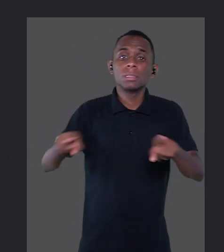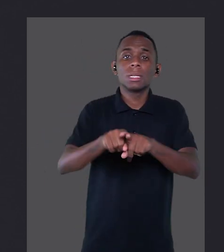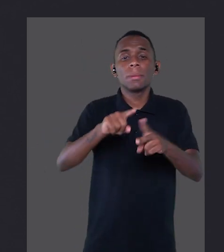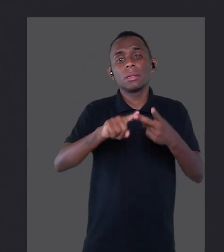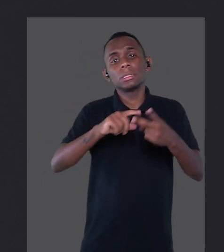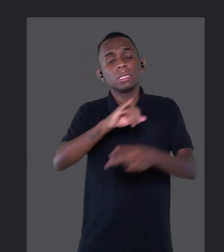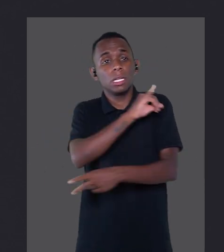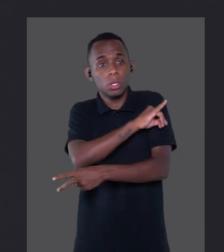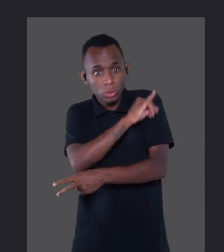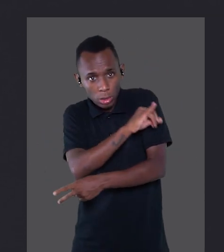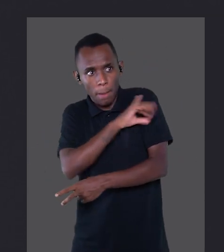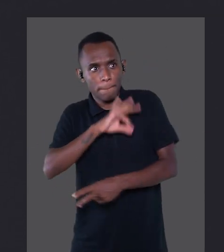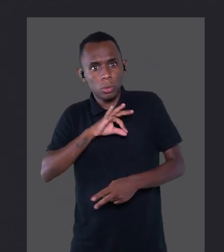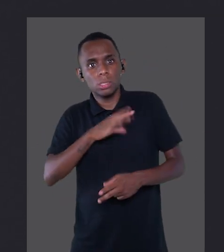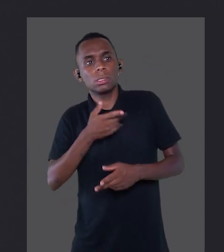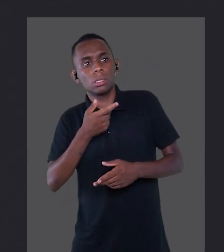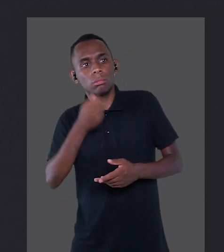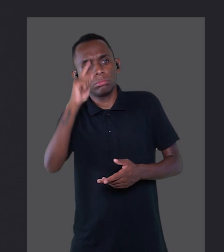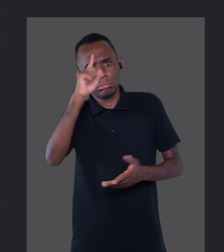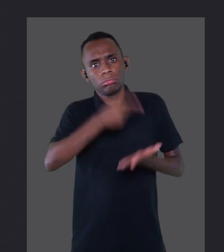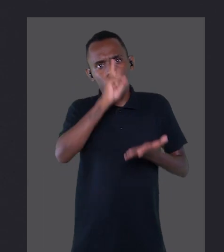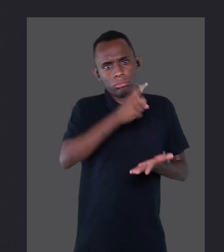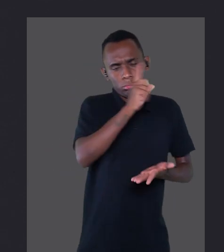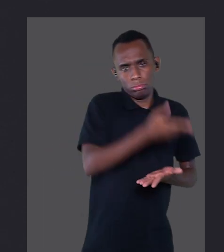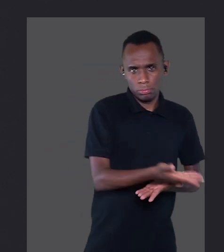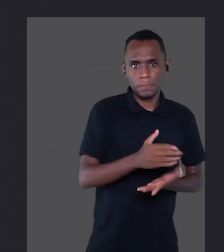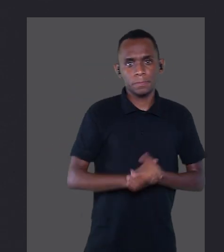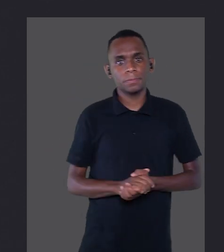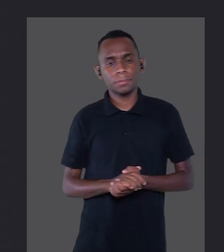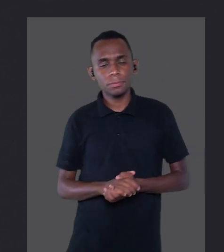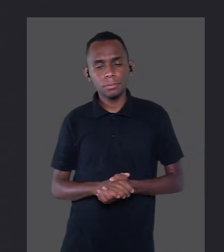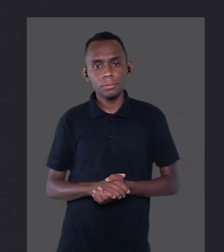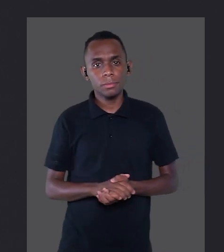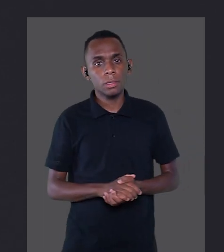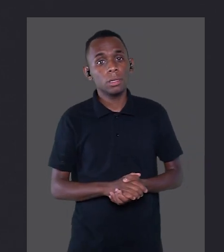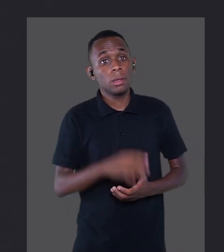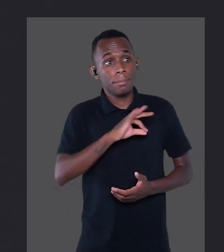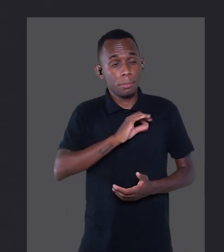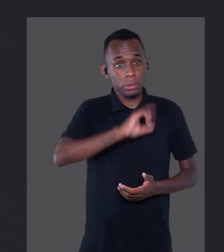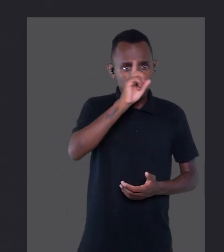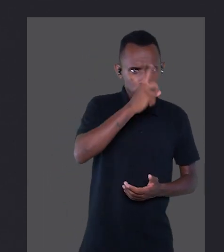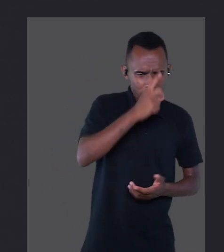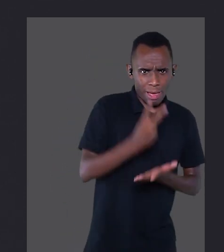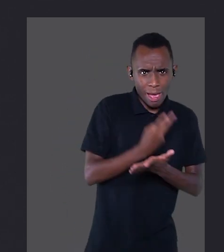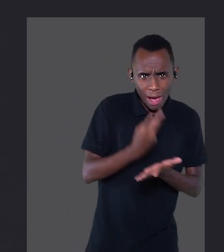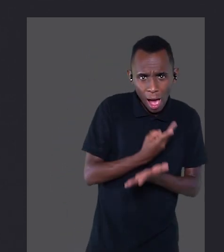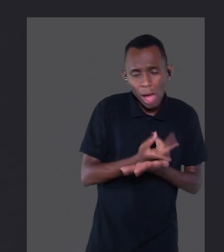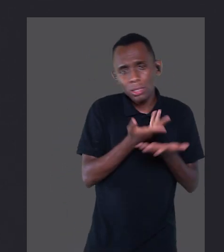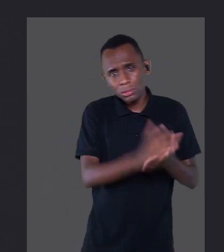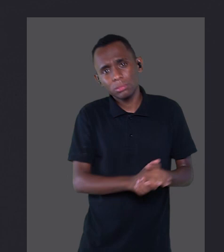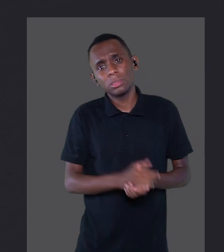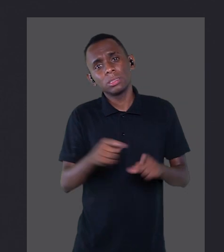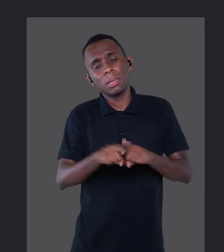de Janeiro dominado por milicianos, o Rio de Janeiro, que é a cidade do Machado, né? Dominado por milicianos, por muita miséria e